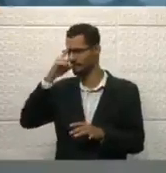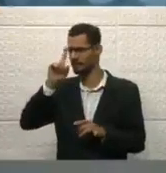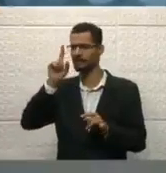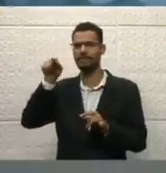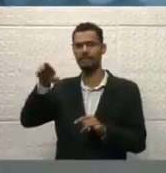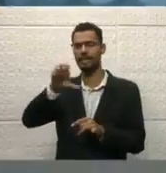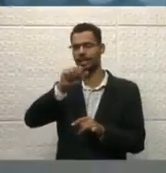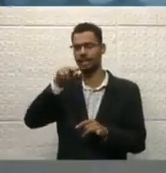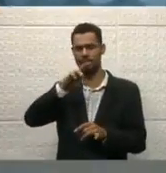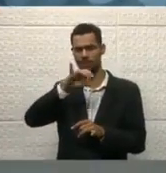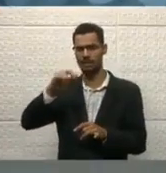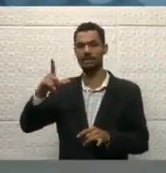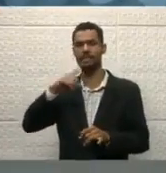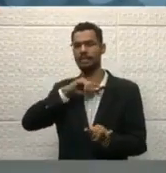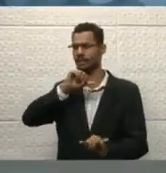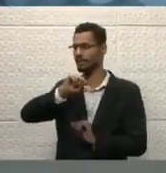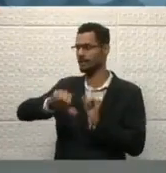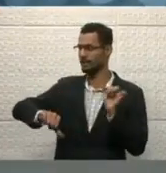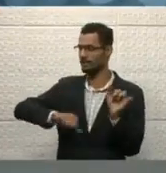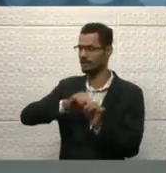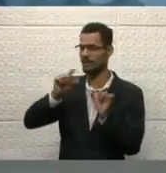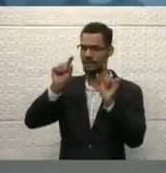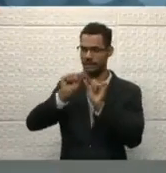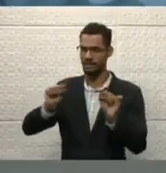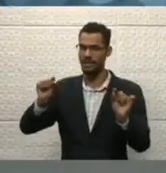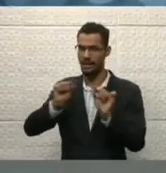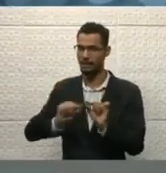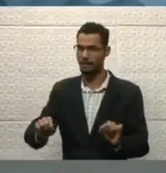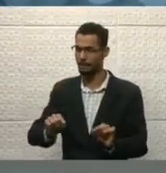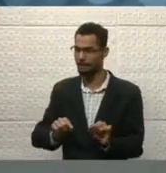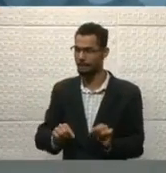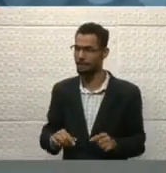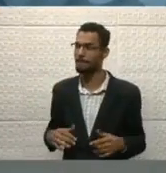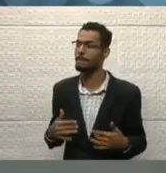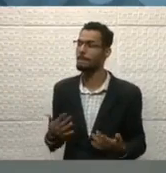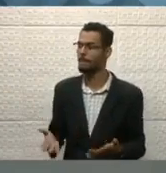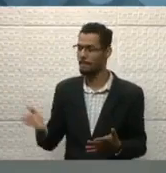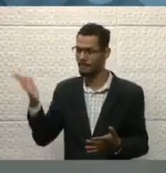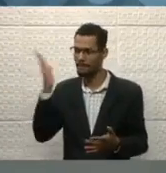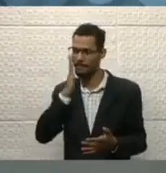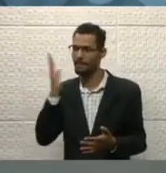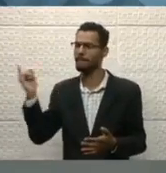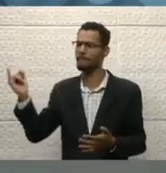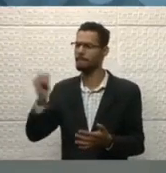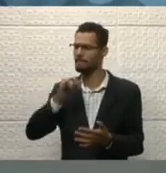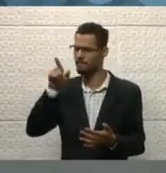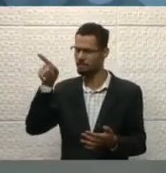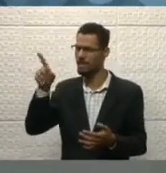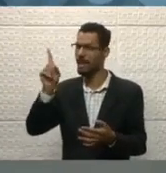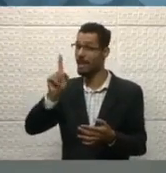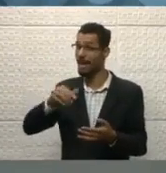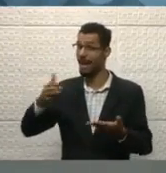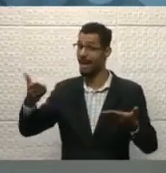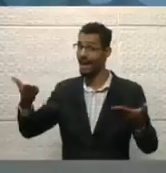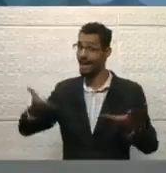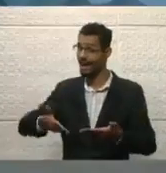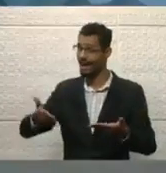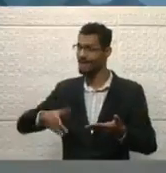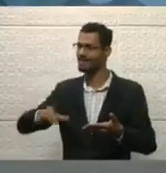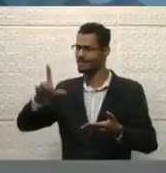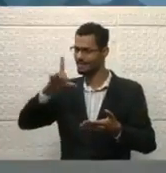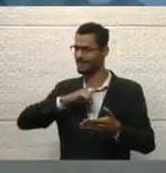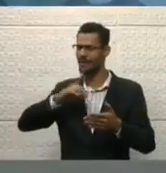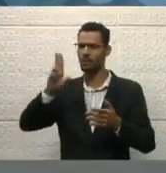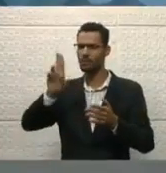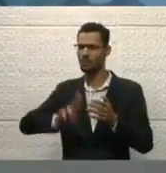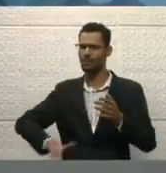matriz canônica de transformação linear. E sabendo, então, dessa fundamentação, agora nós podemos